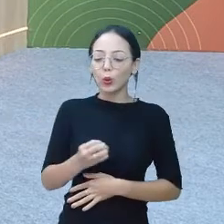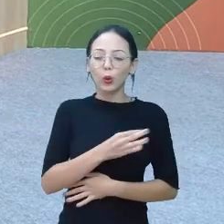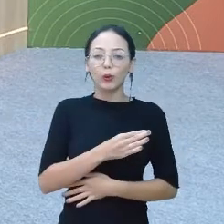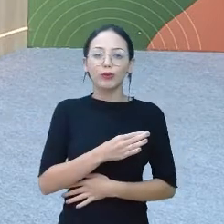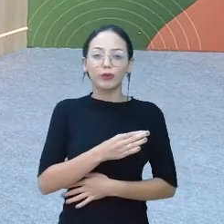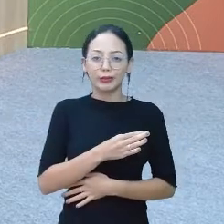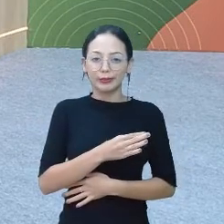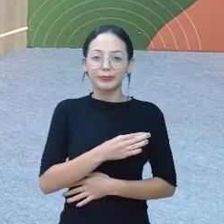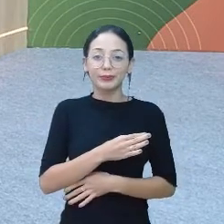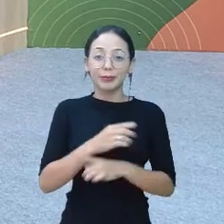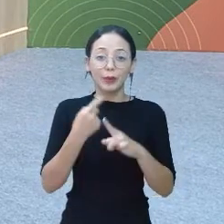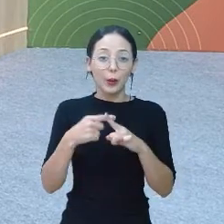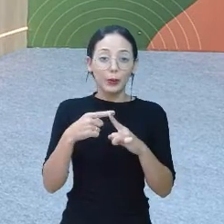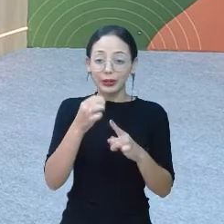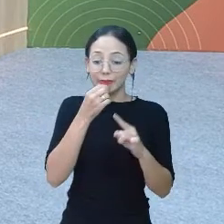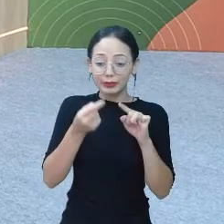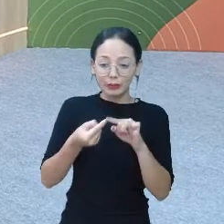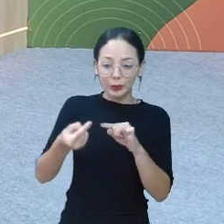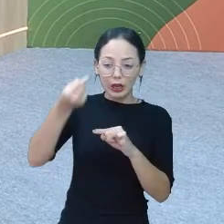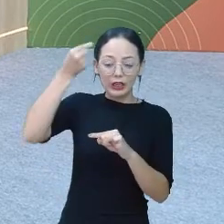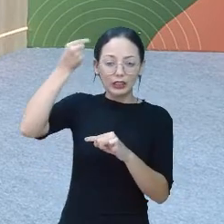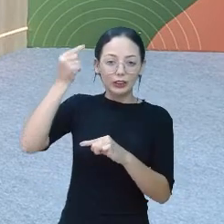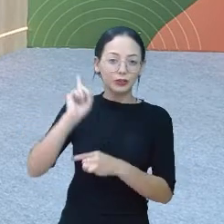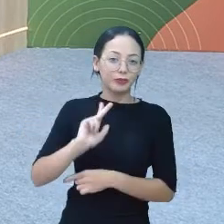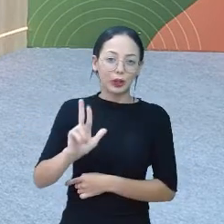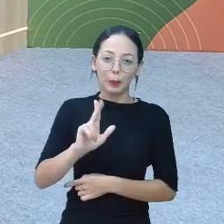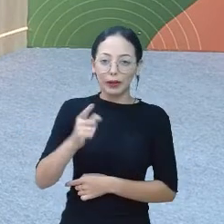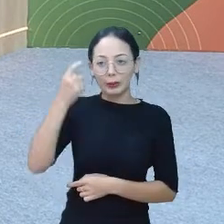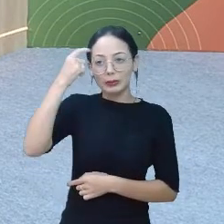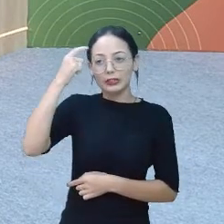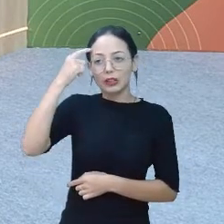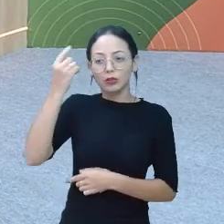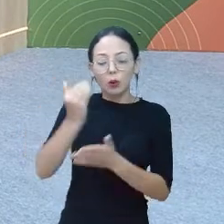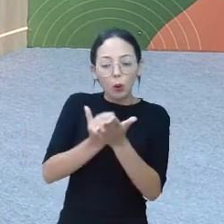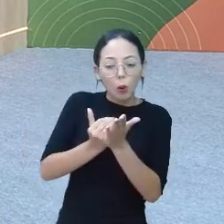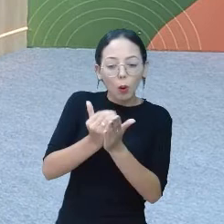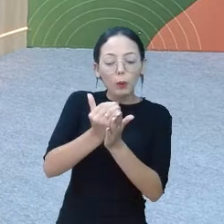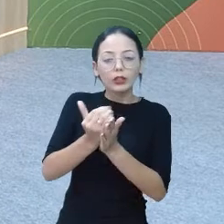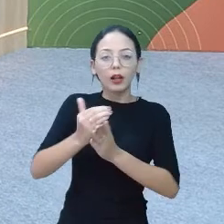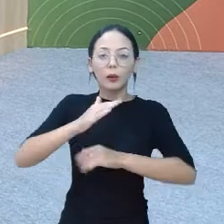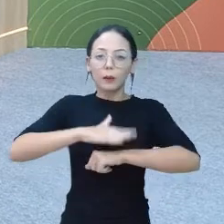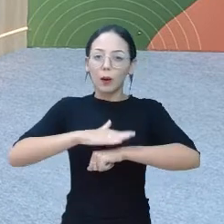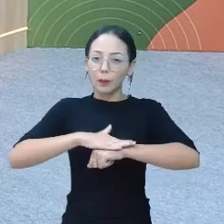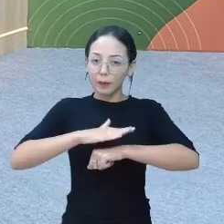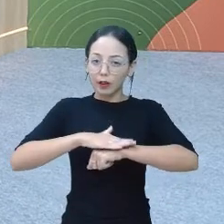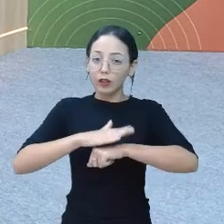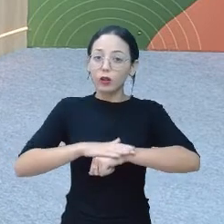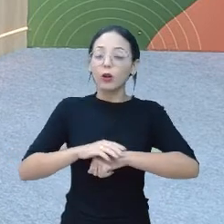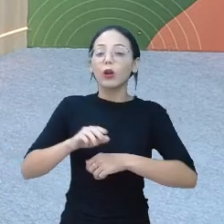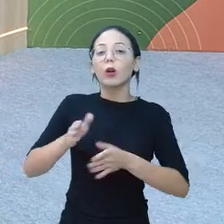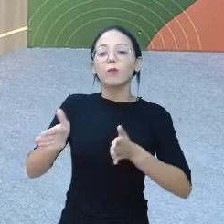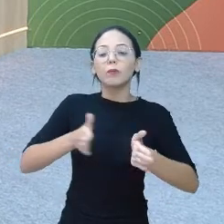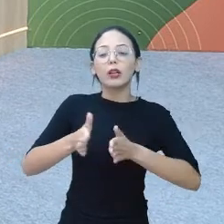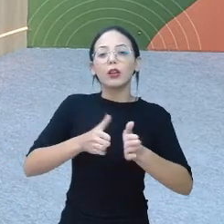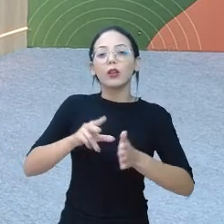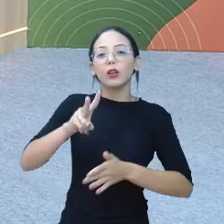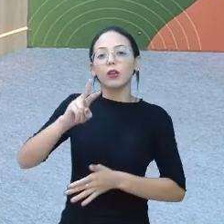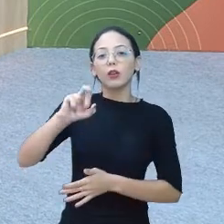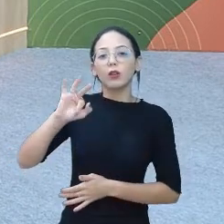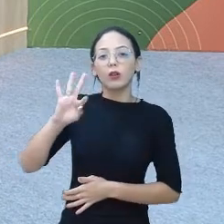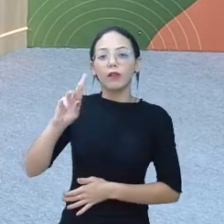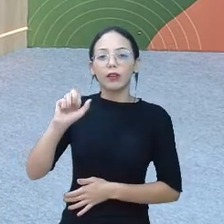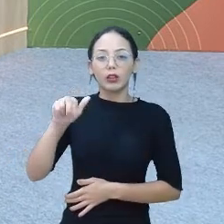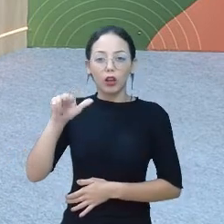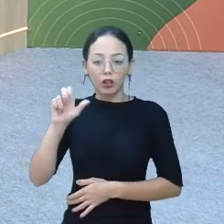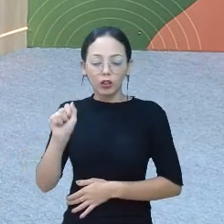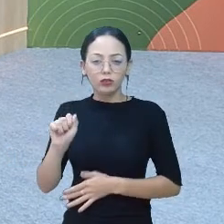porque nada daquilo ali tinha sido pensado até então. Então, é a partir desse momento, dessa era vitoriana, em que os autores começam a criar